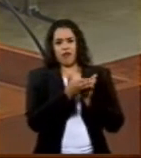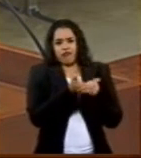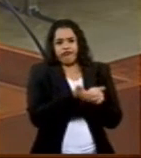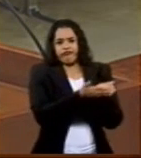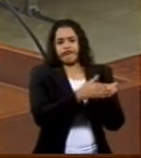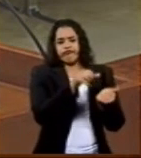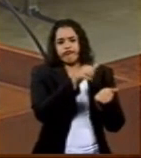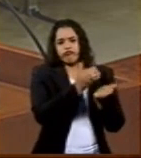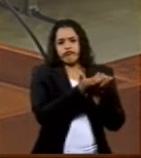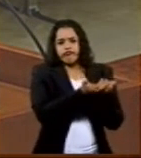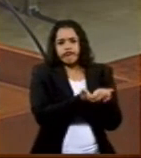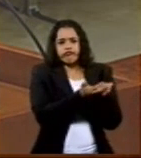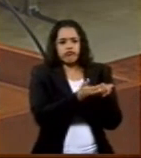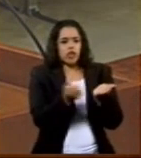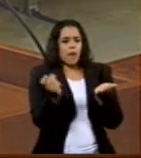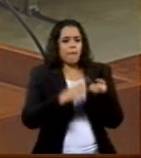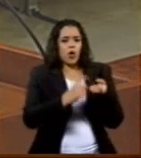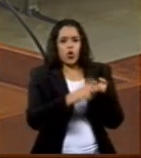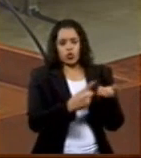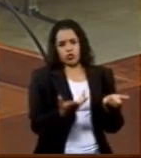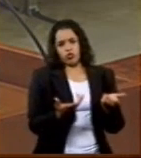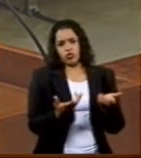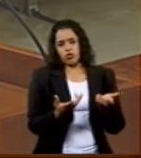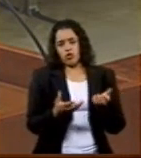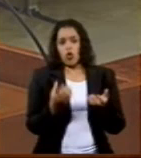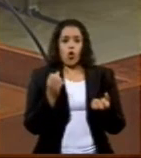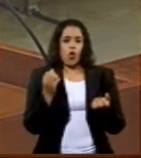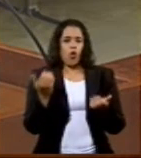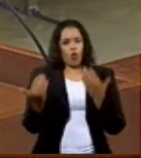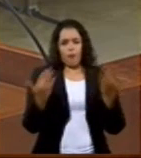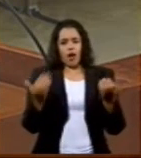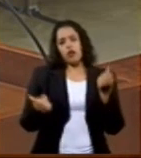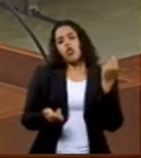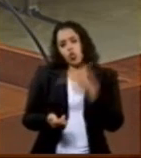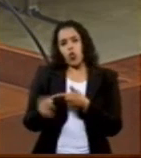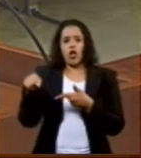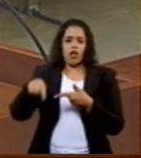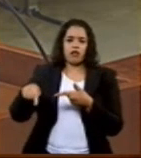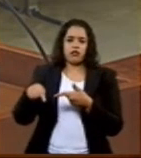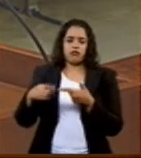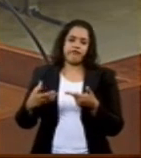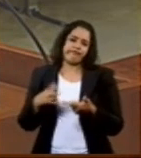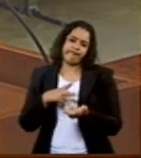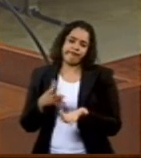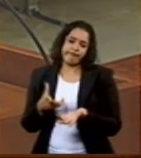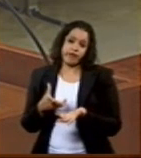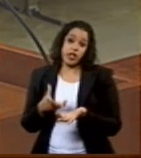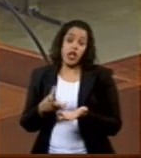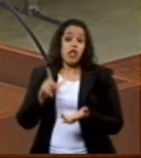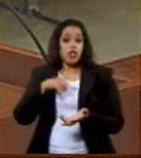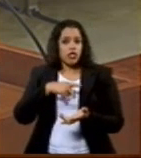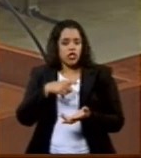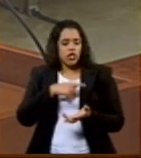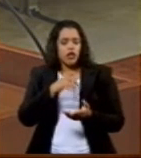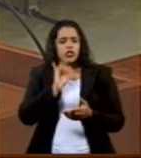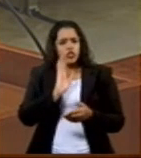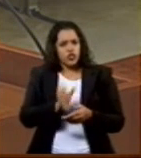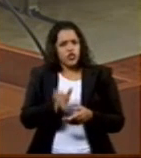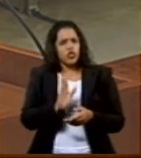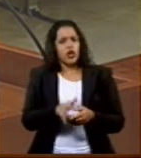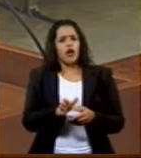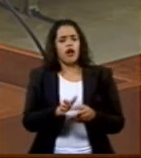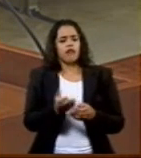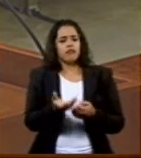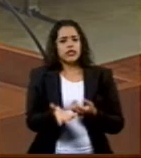em maior número do que os trabalhadores com vínculo permanente com o operador portuário privado. Portanto, isso tem o condão de trazer